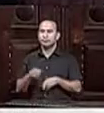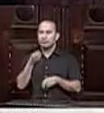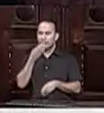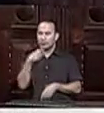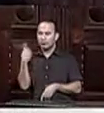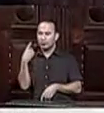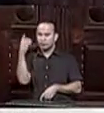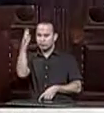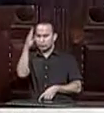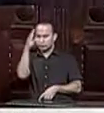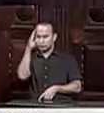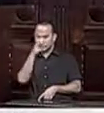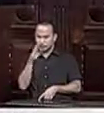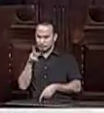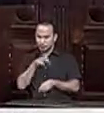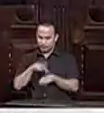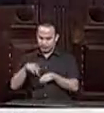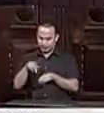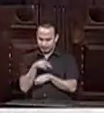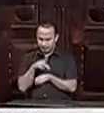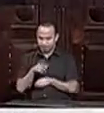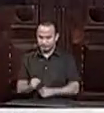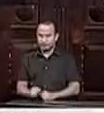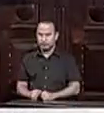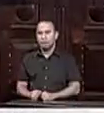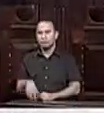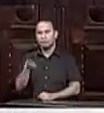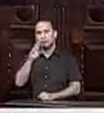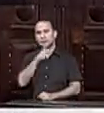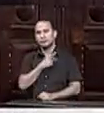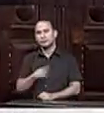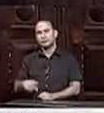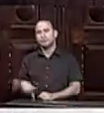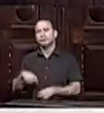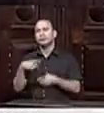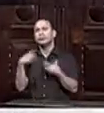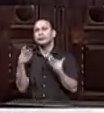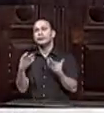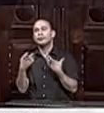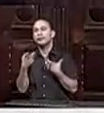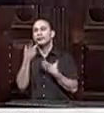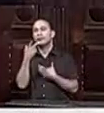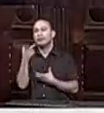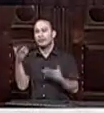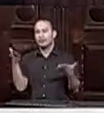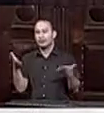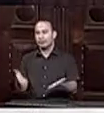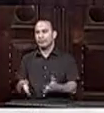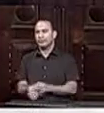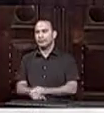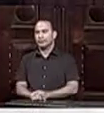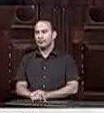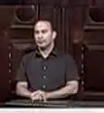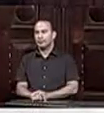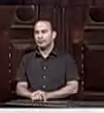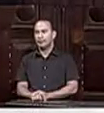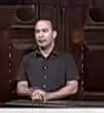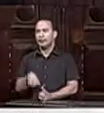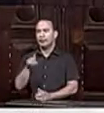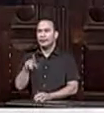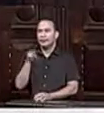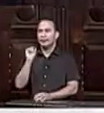país. Então, senhor presidente, o que nós queremos trazer aqui é